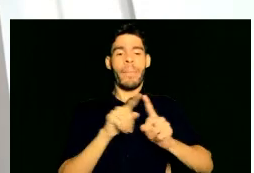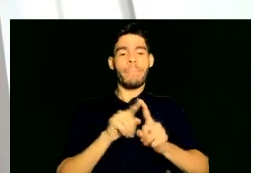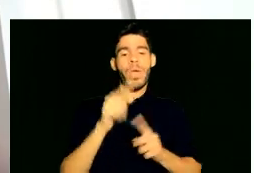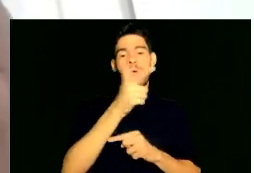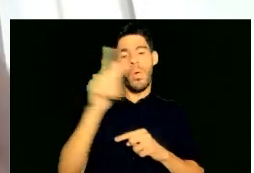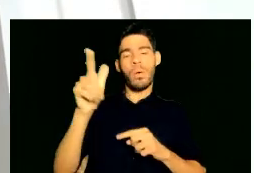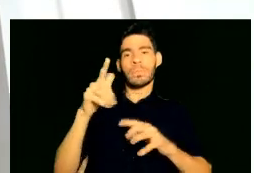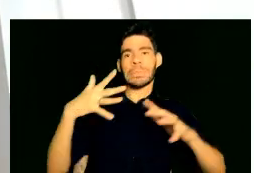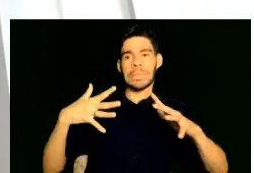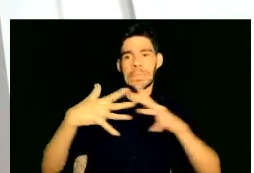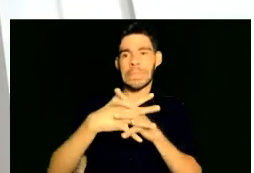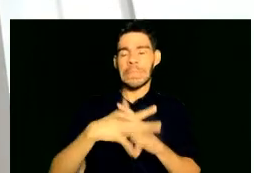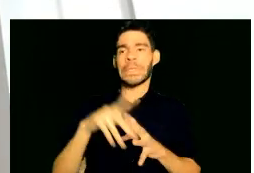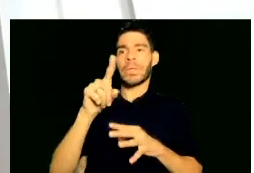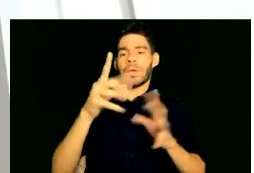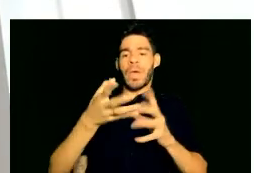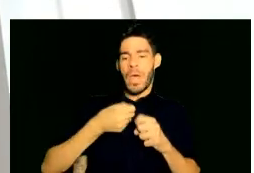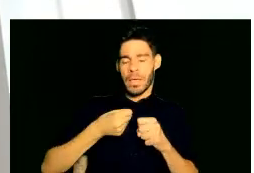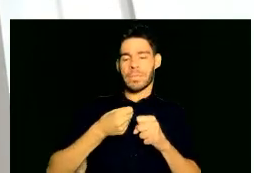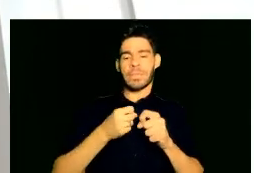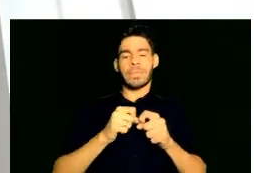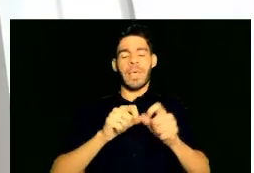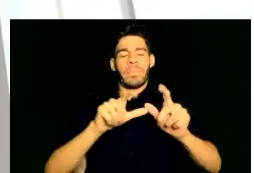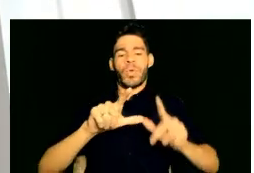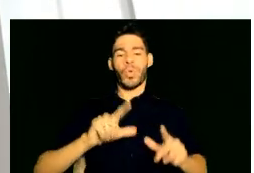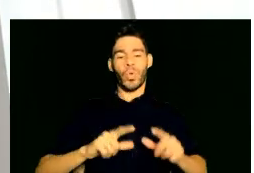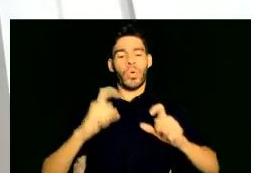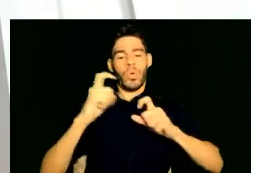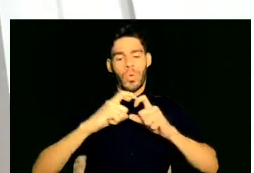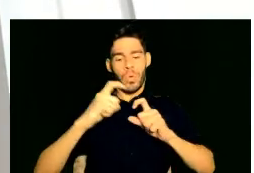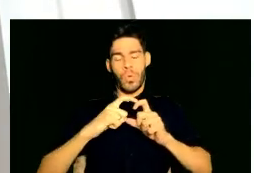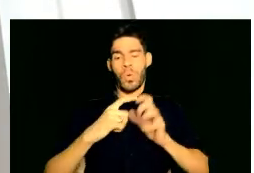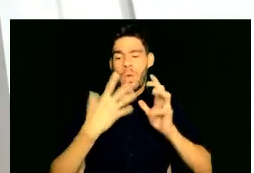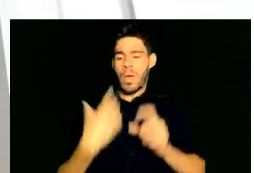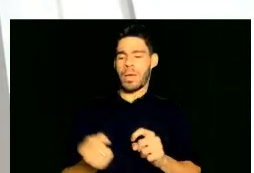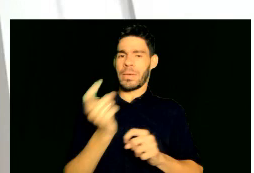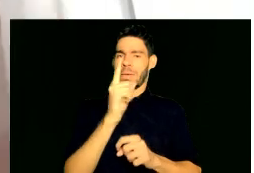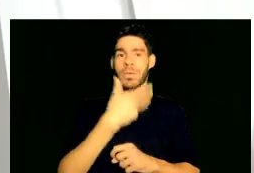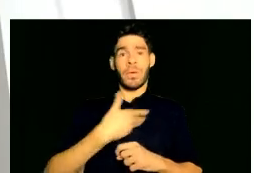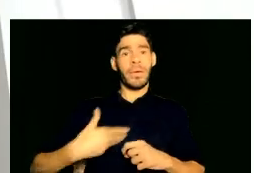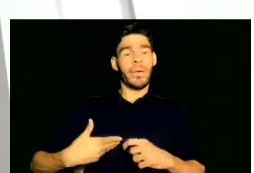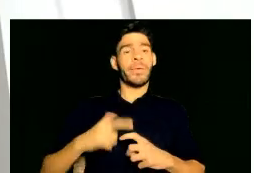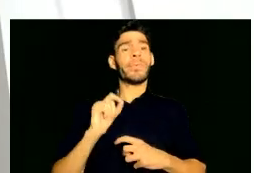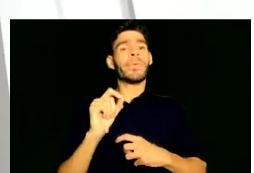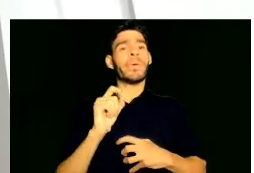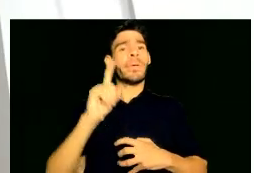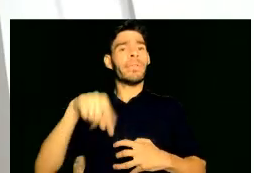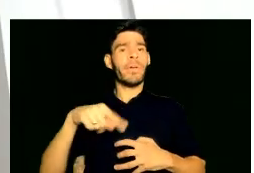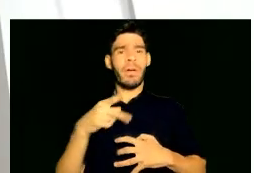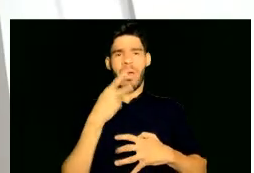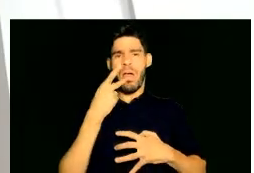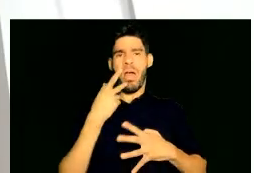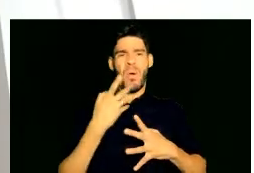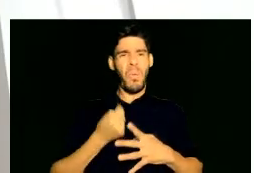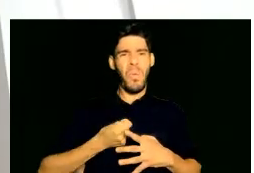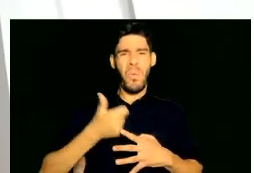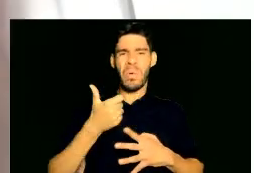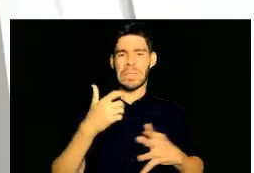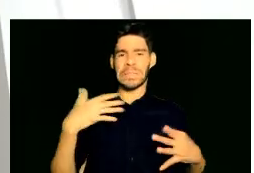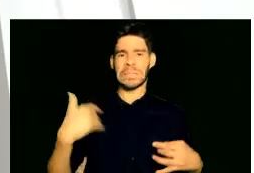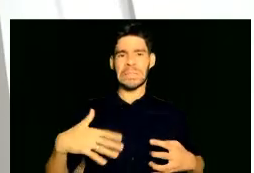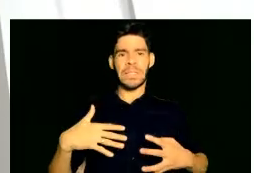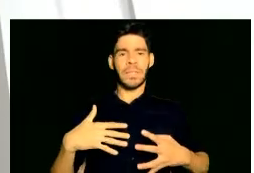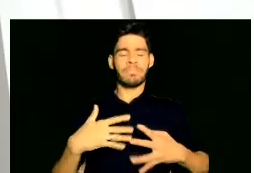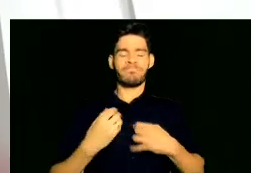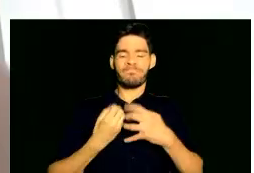outros aspectos controversos nesses pedidos e recebem a prescrição médica e a negativa do Estado como evidências de valor